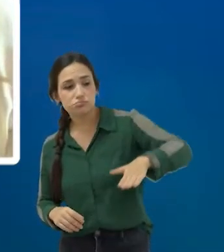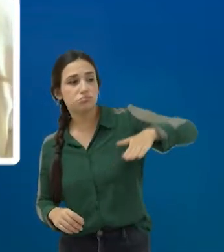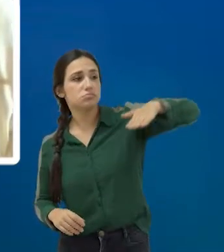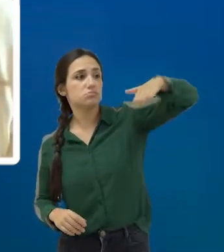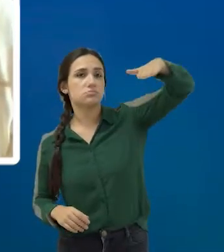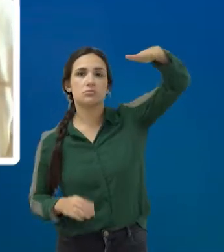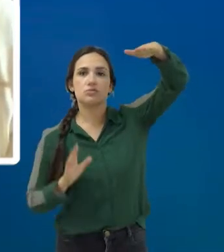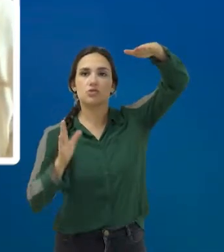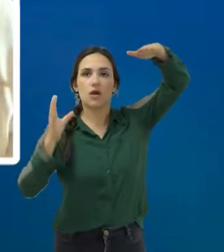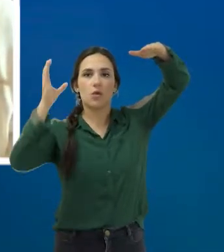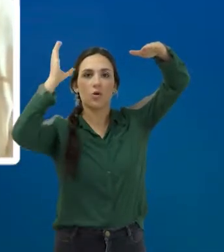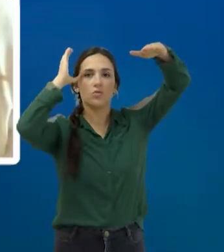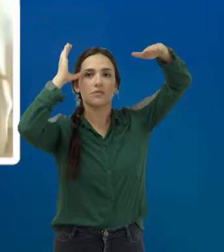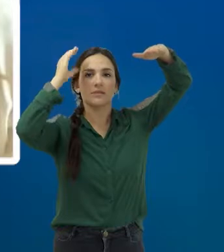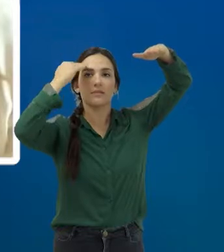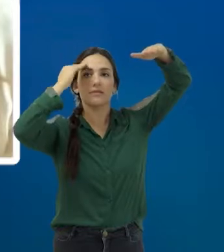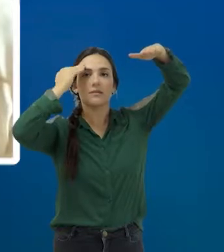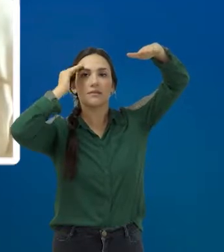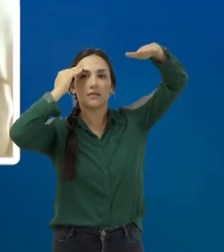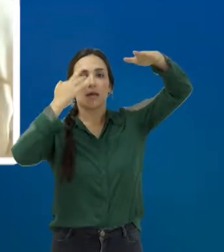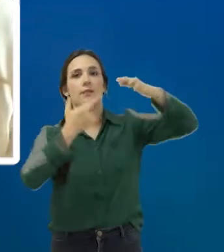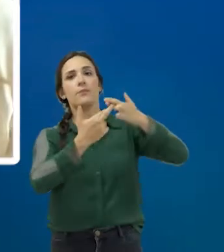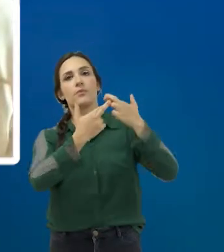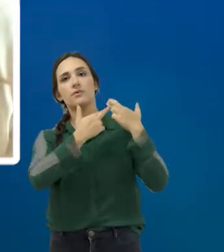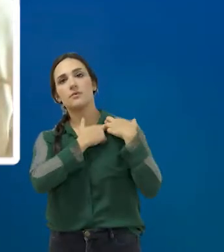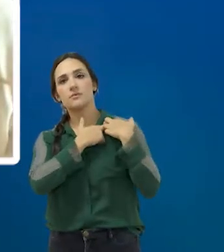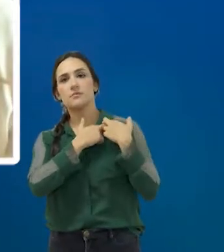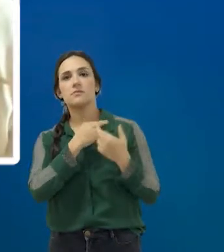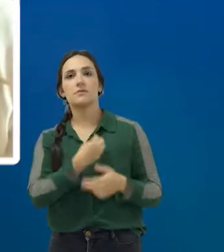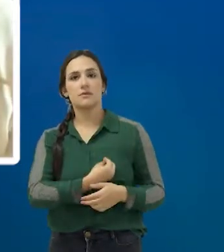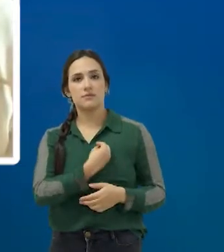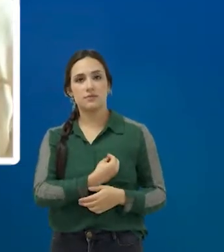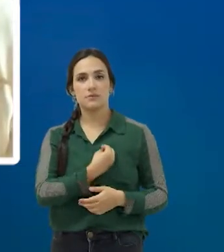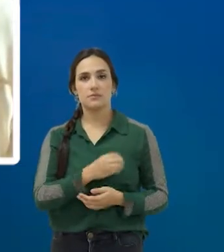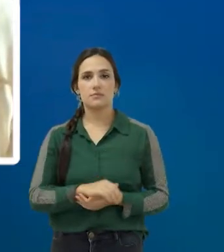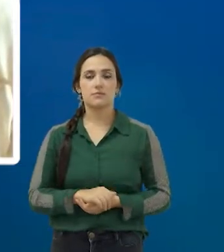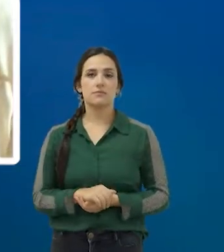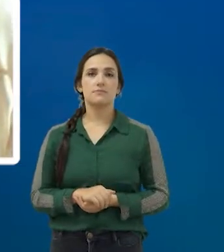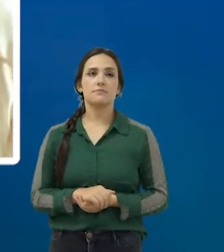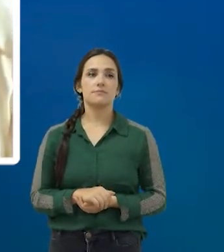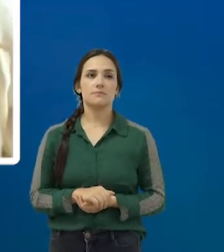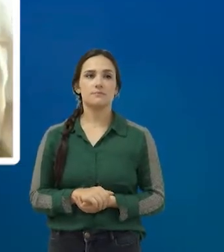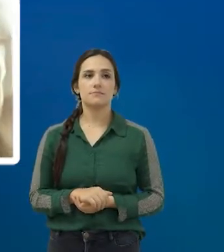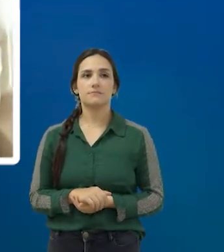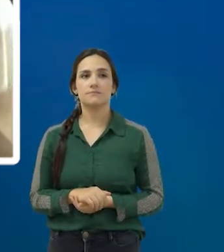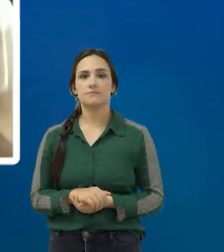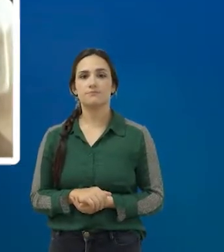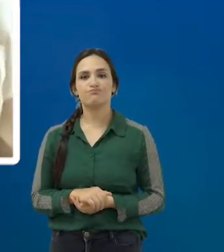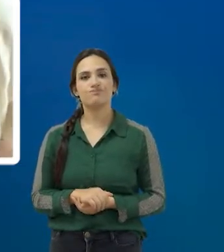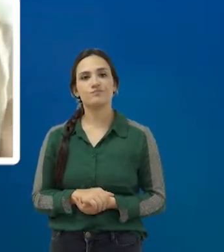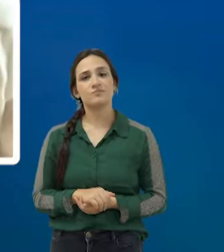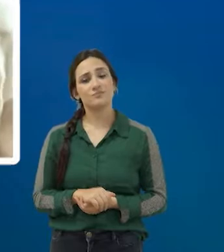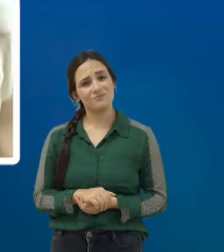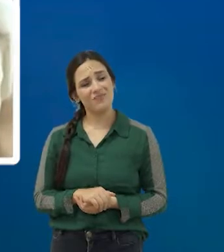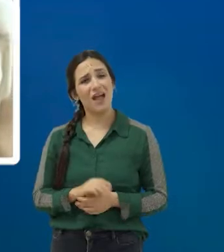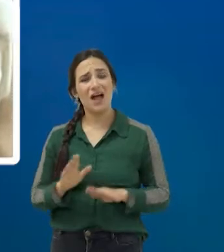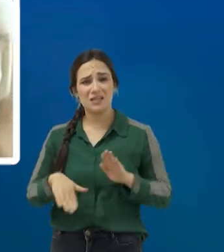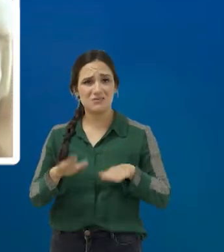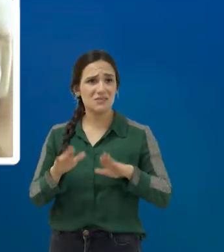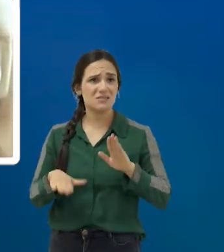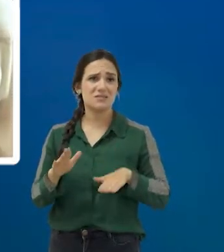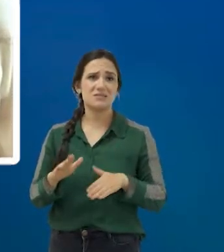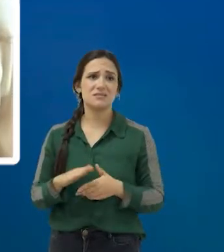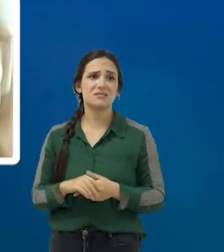responsabilidade de ajudar o semelhante a salvar a sua vida. Porque a gente sabe que nem sempre a